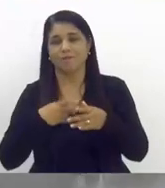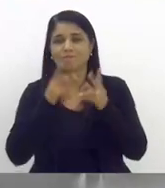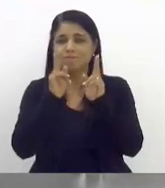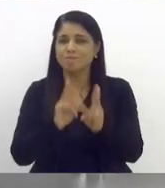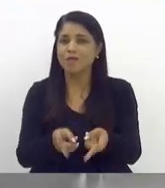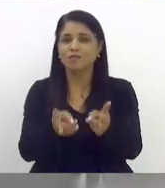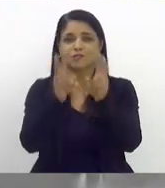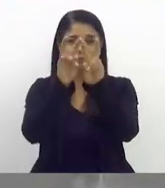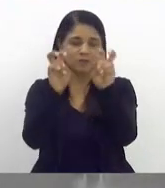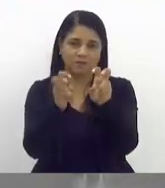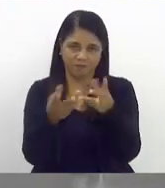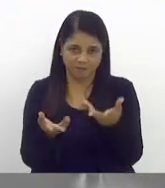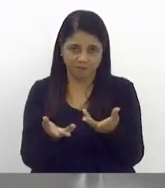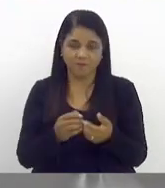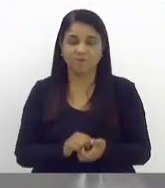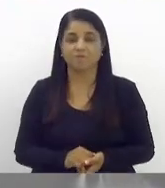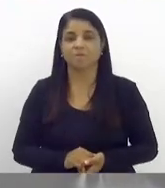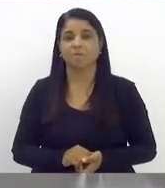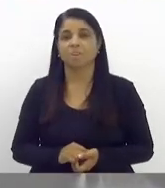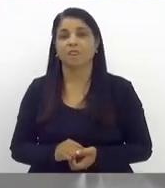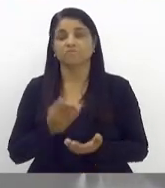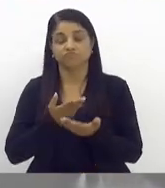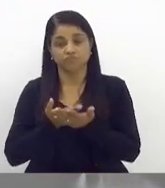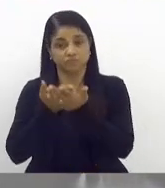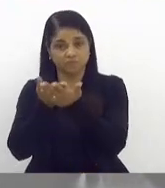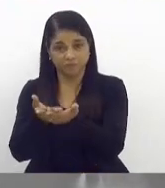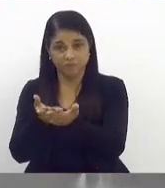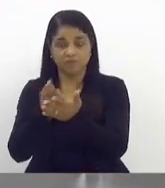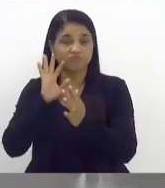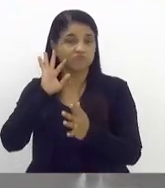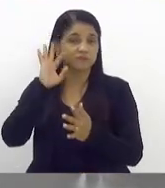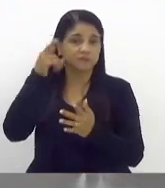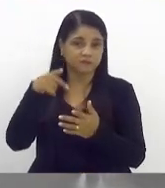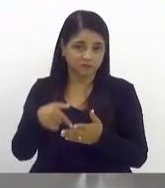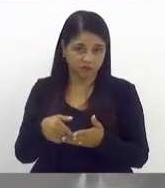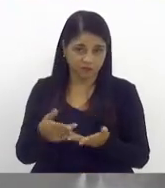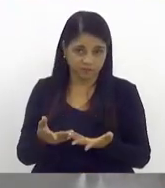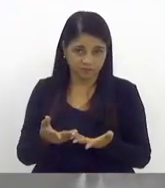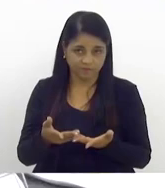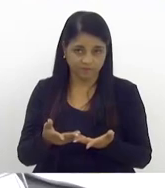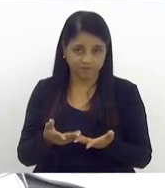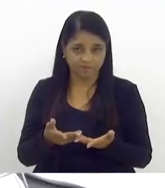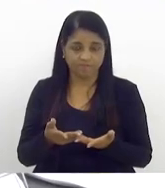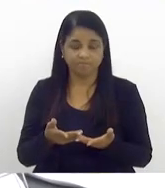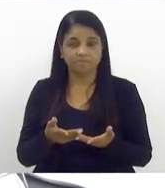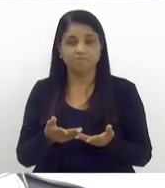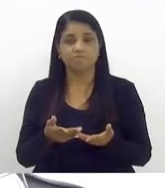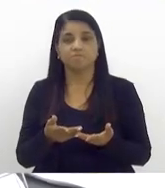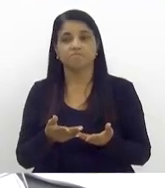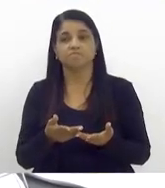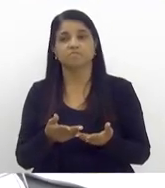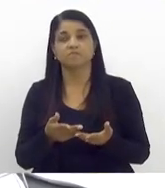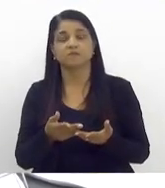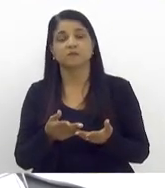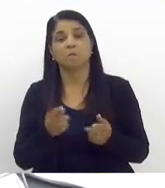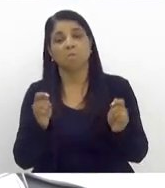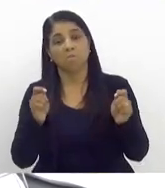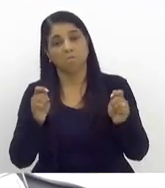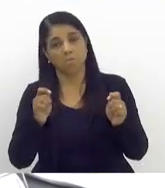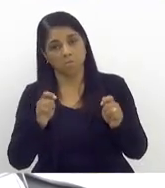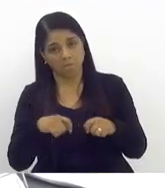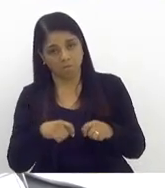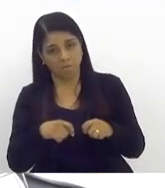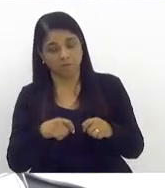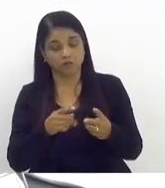Assim, se a gente votar, são duas. Fazer um encaminhamento aqui para a gente decidir a matéria. Na verdade, a gente pode descambar aqui para